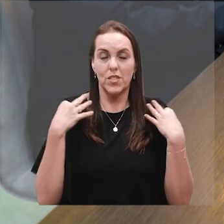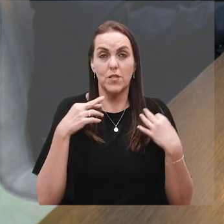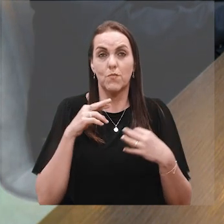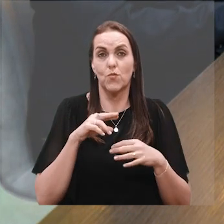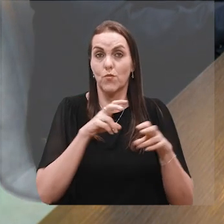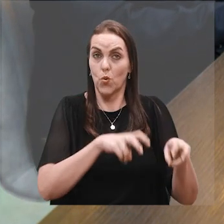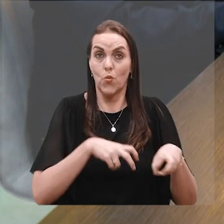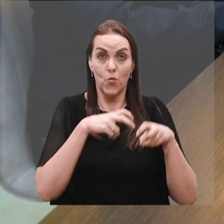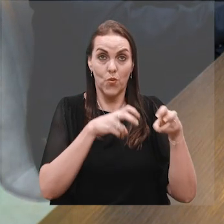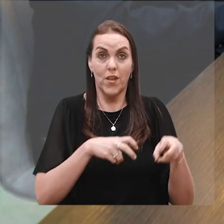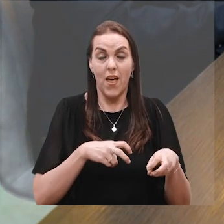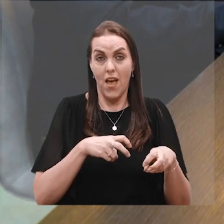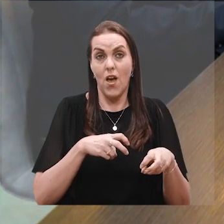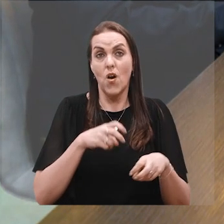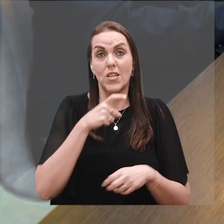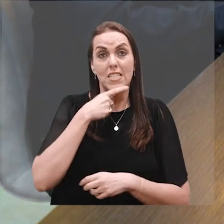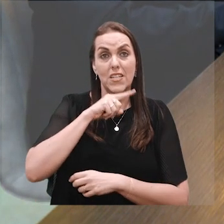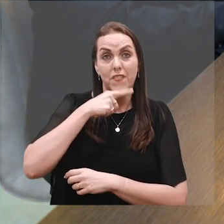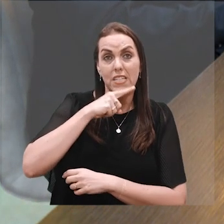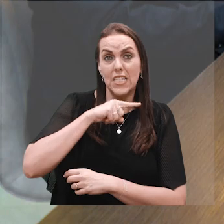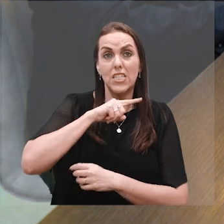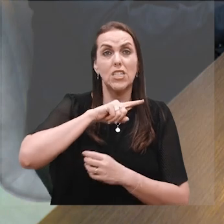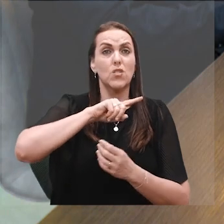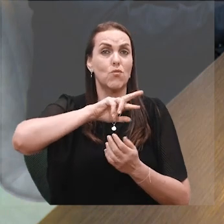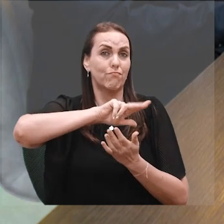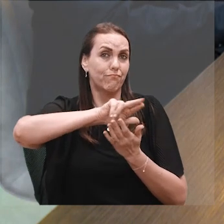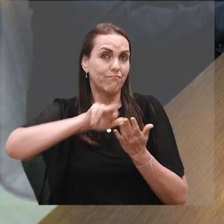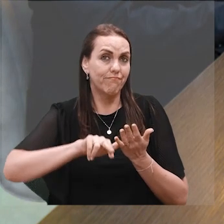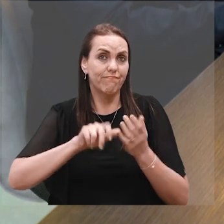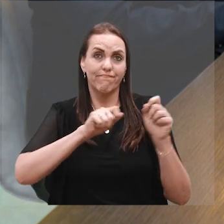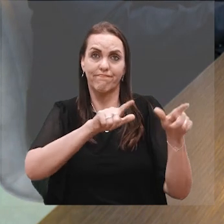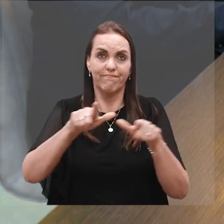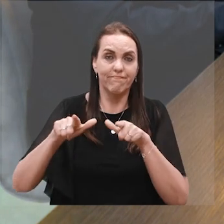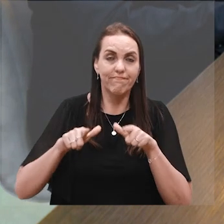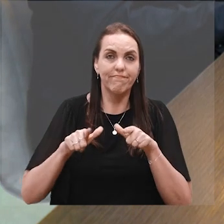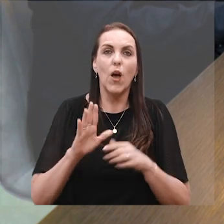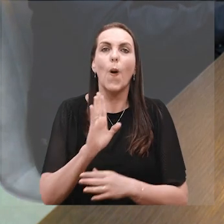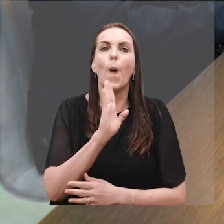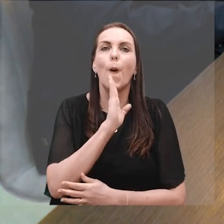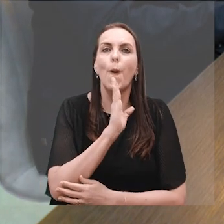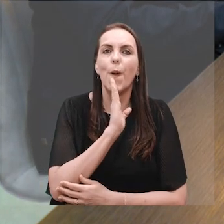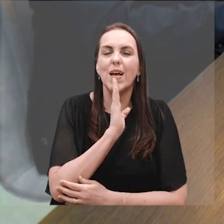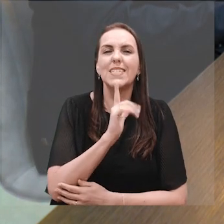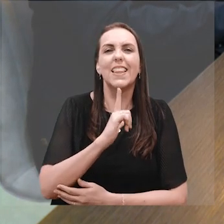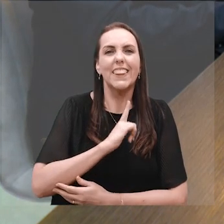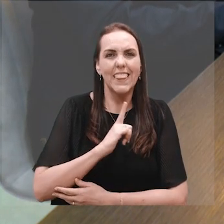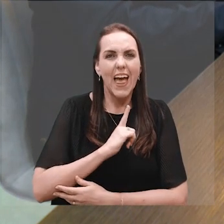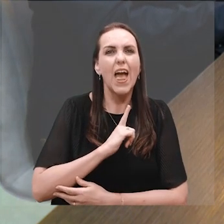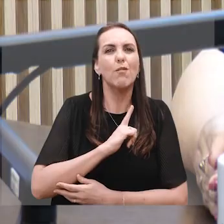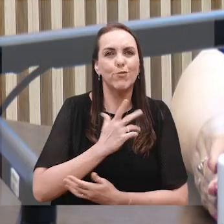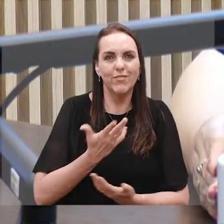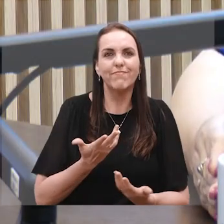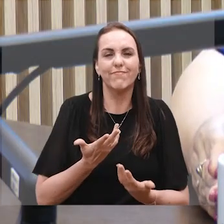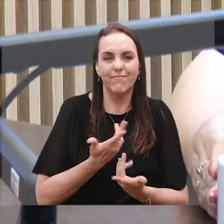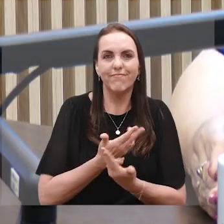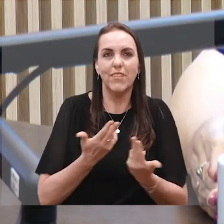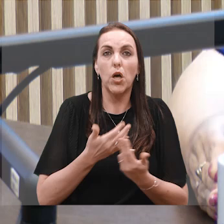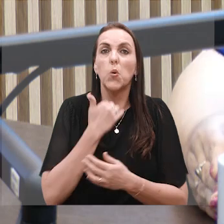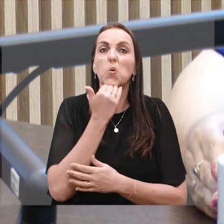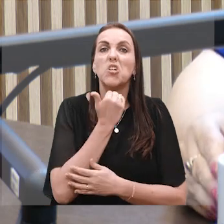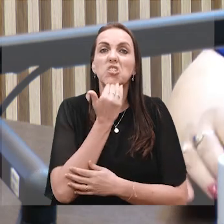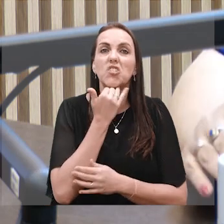São Francisco de Paula, em outros lugares. Né? Então, eu acho que a primeira coisa é a gente conhecer o que a gente tem. Não adianta a gente